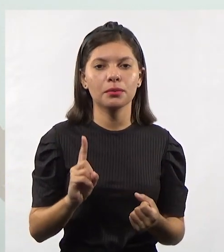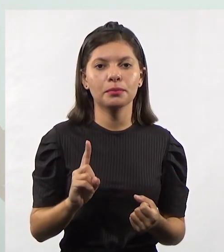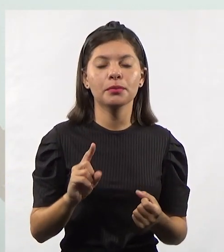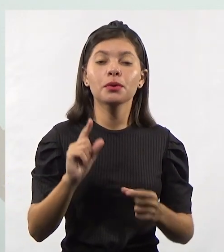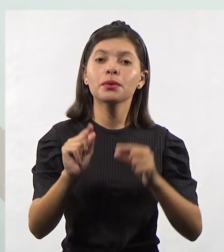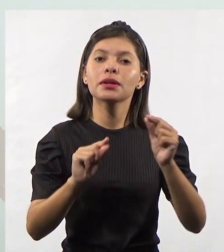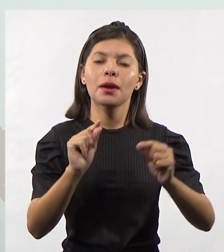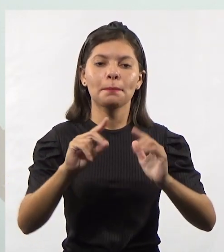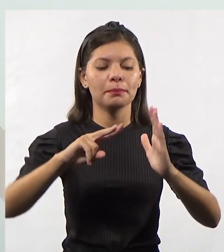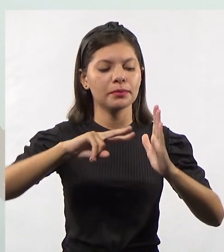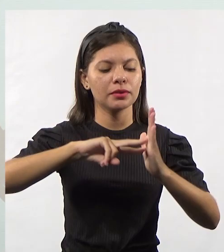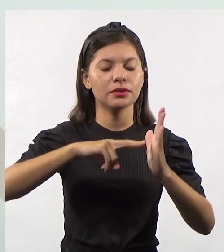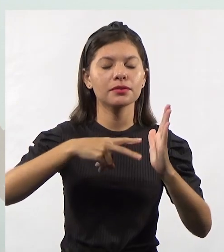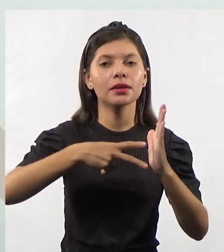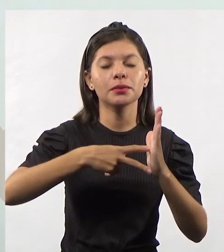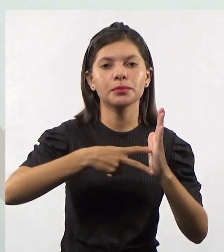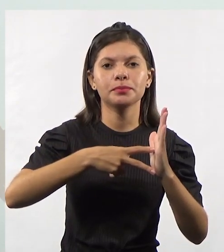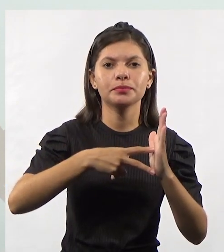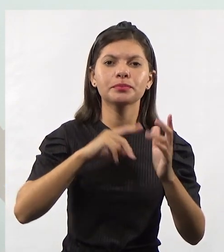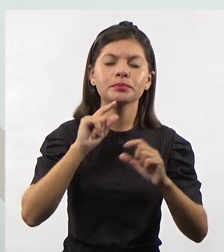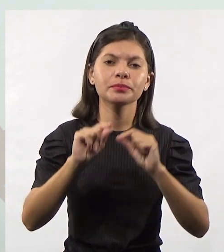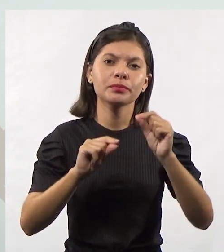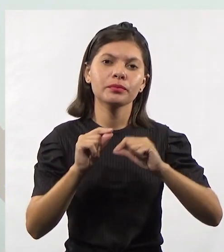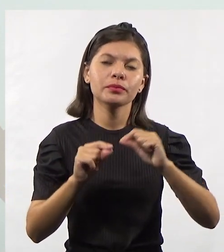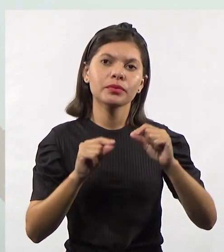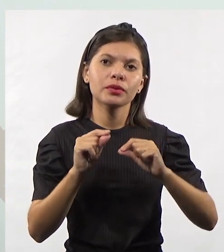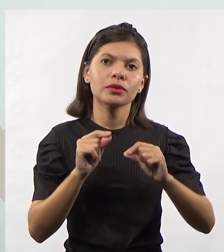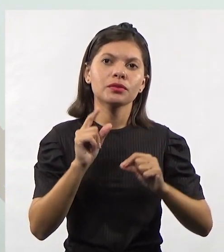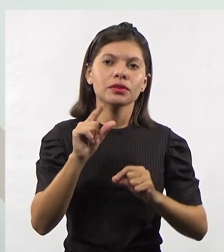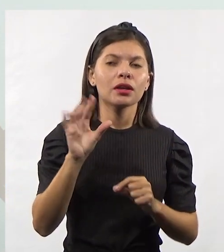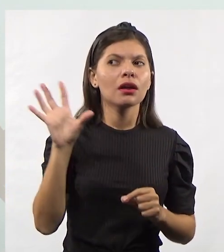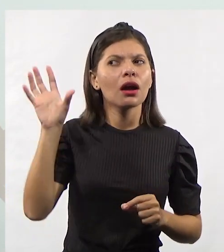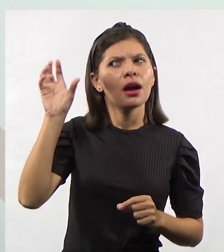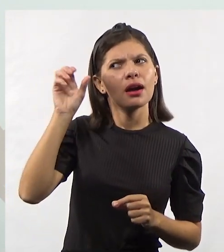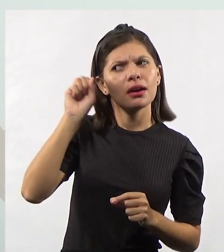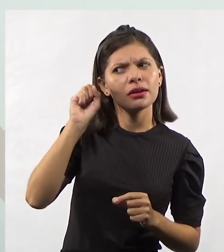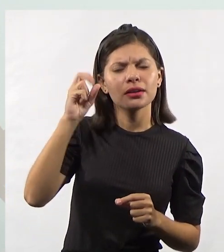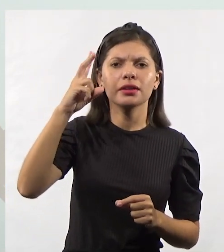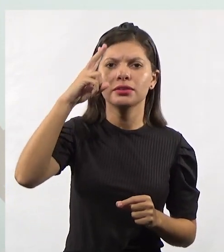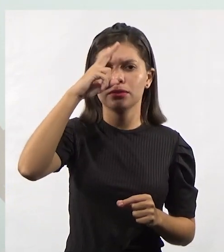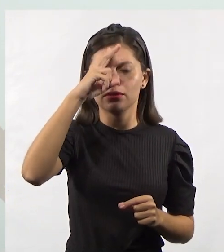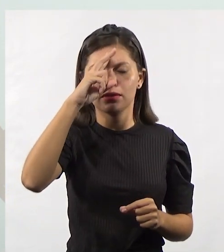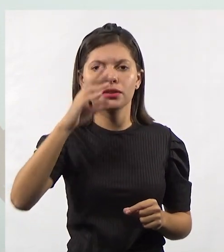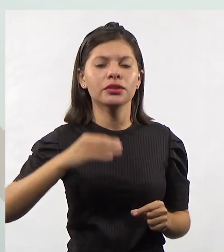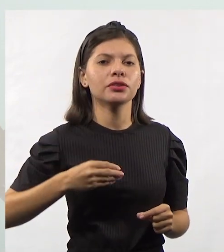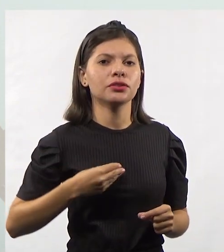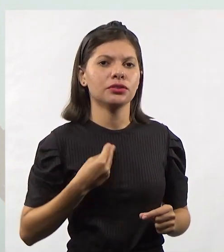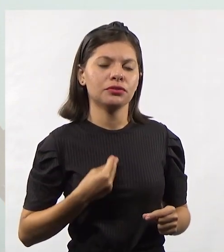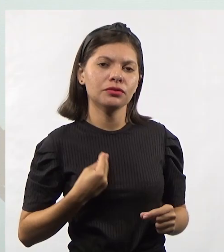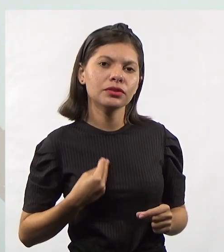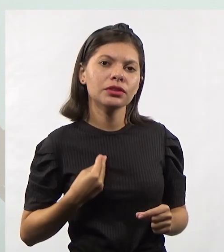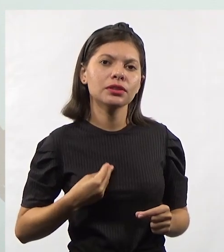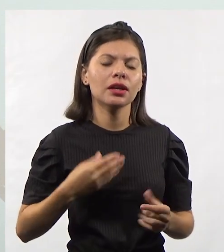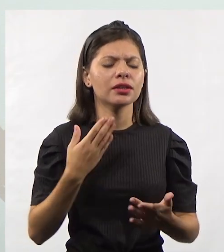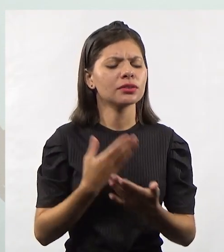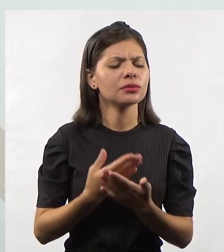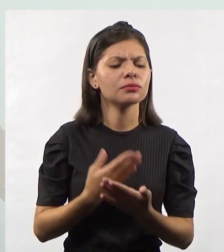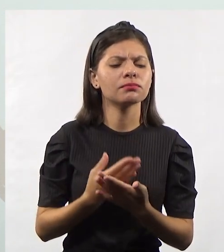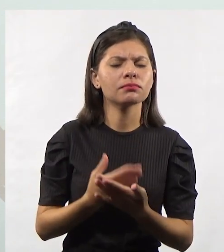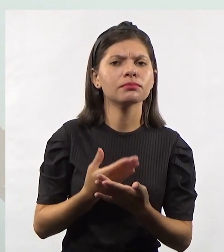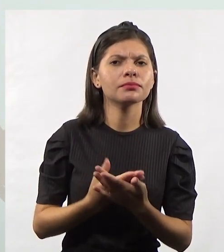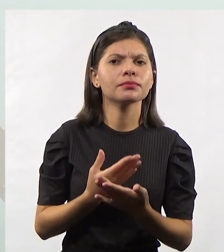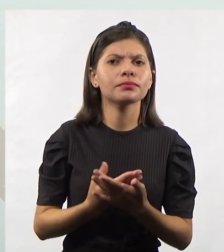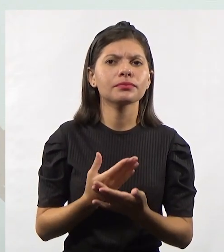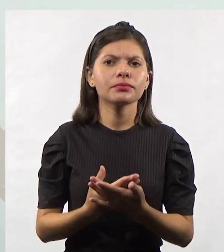documental não escrita é quando você ouve a história de vida quando você por exemplo estuda contos